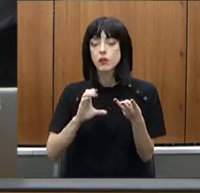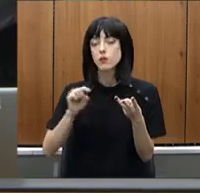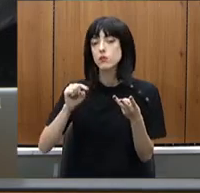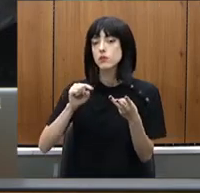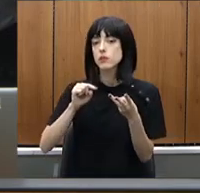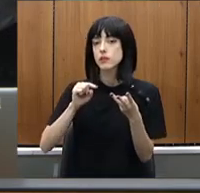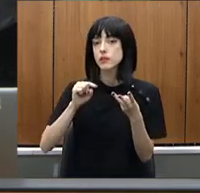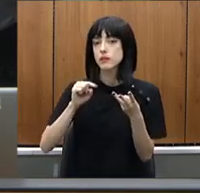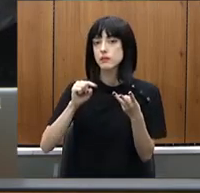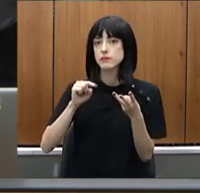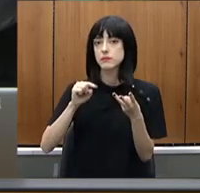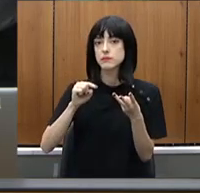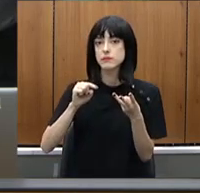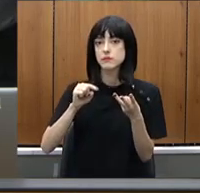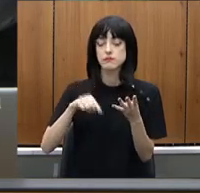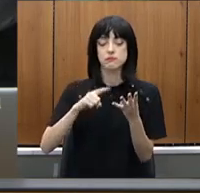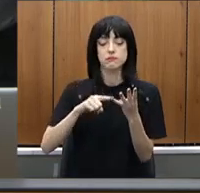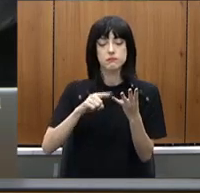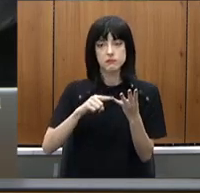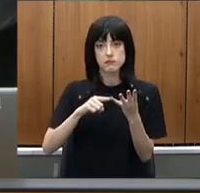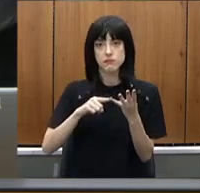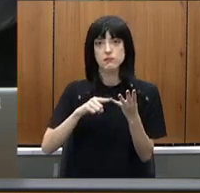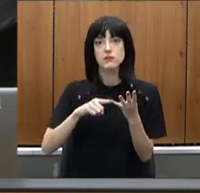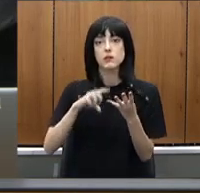o Coronel Baracho